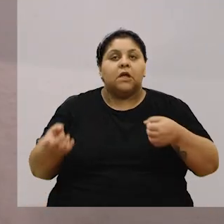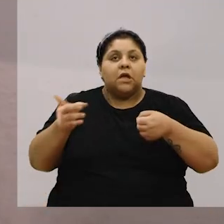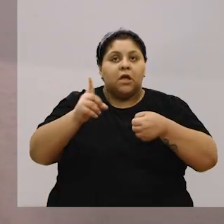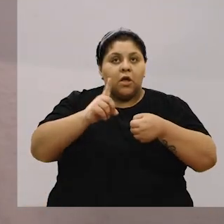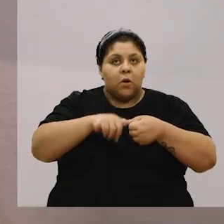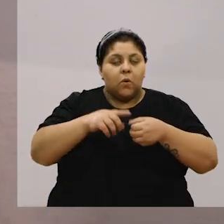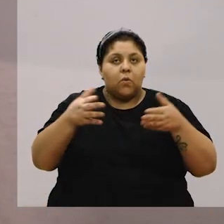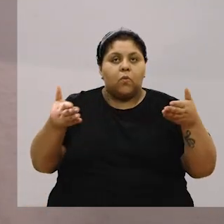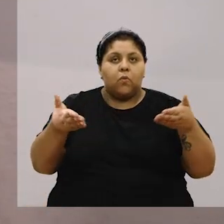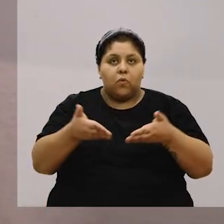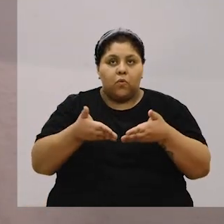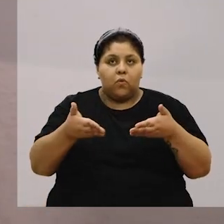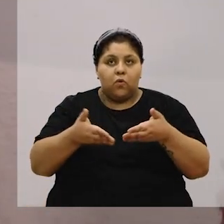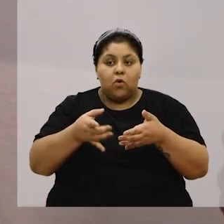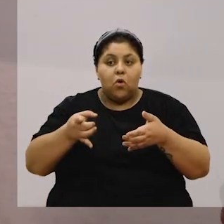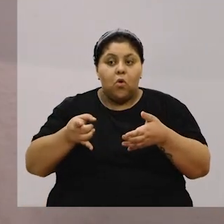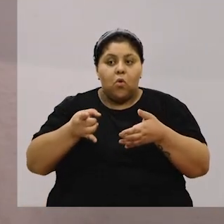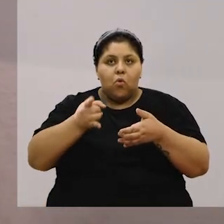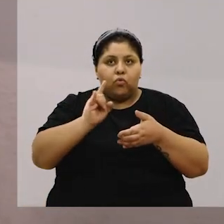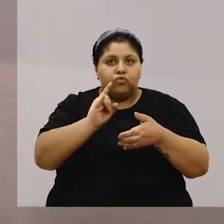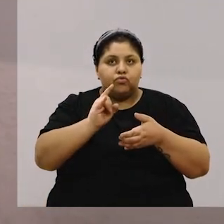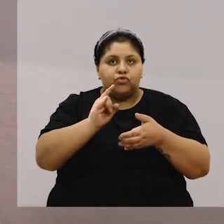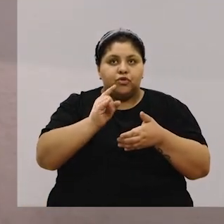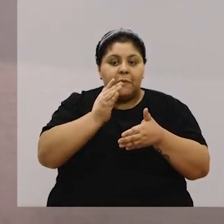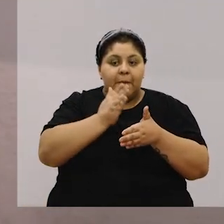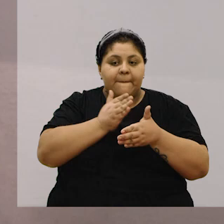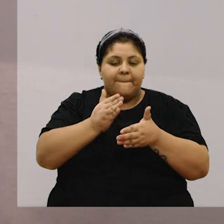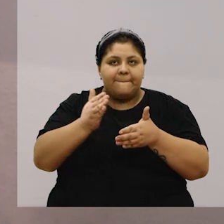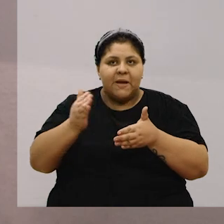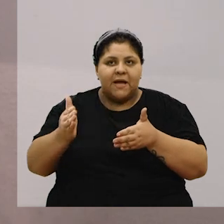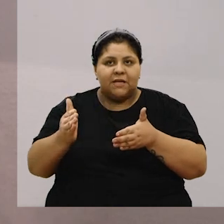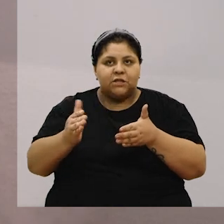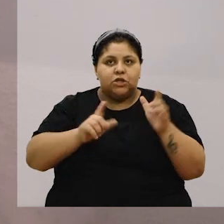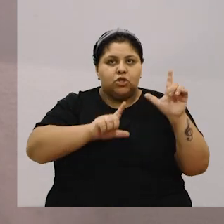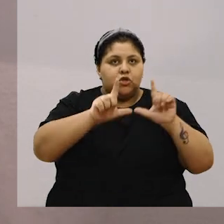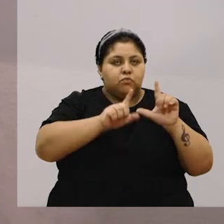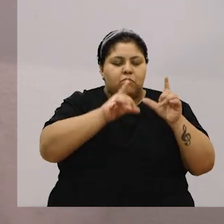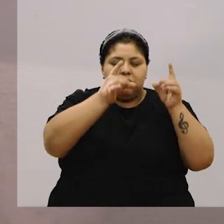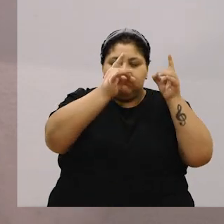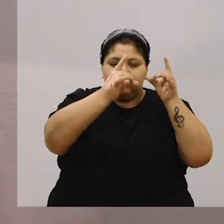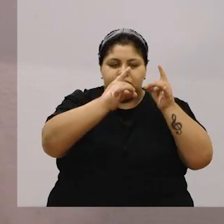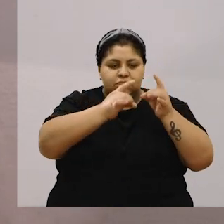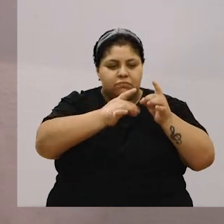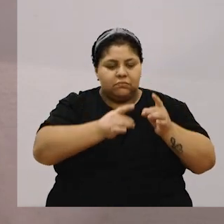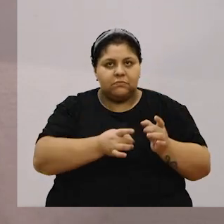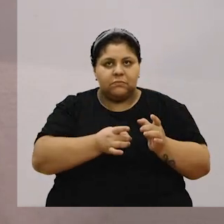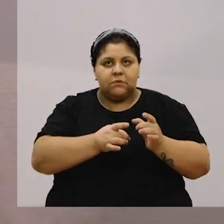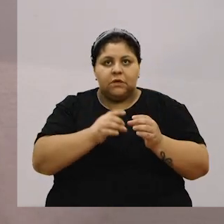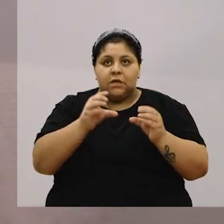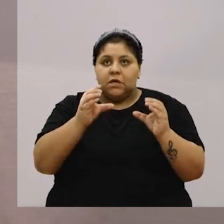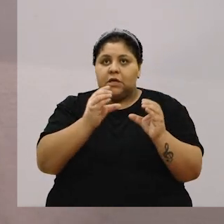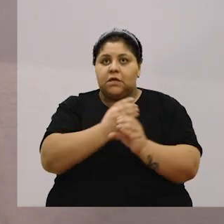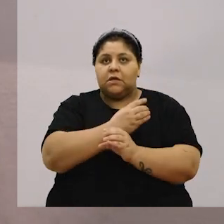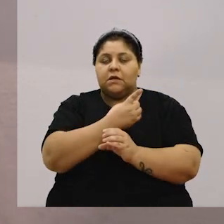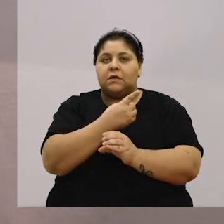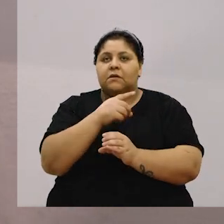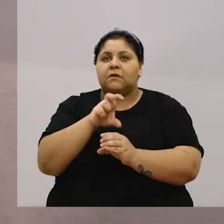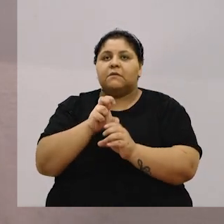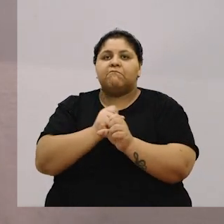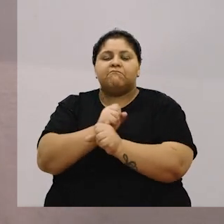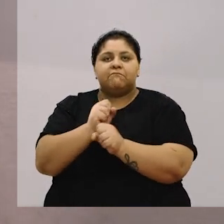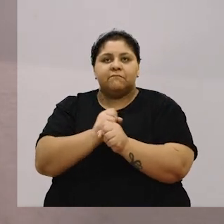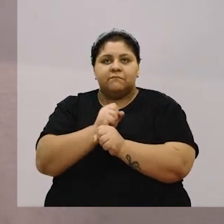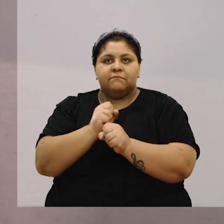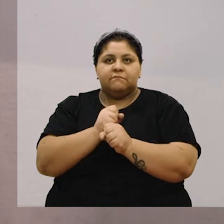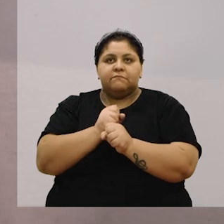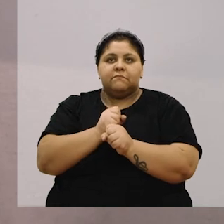Então estamos de volta aqui, último bloco, derradeiro bloco do Café com Letras, especialíssimo, que completa